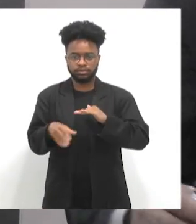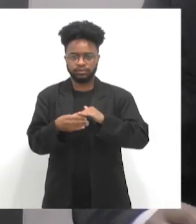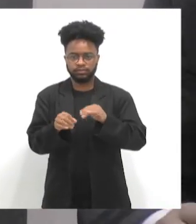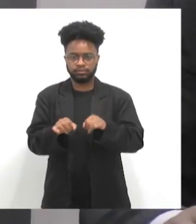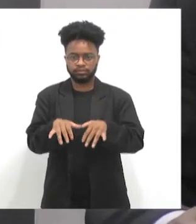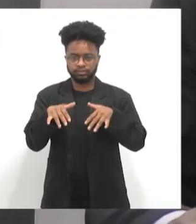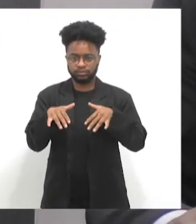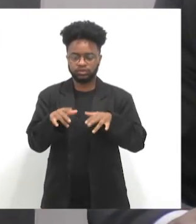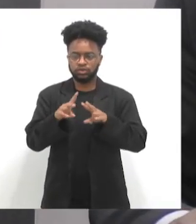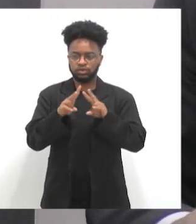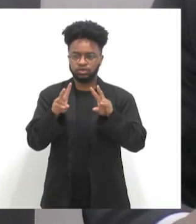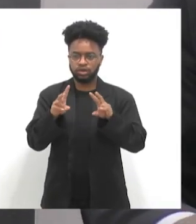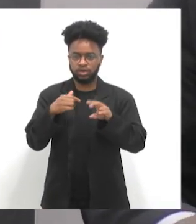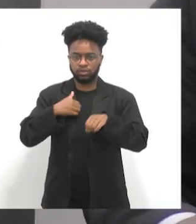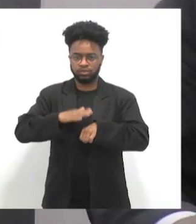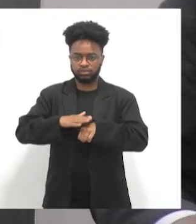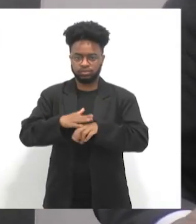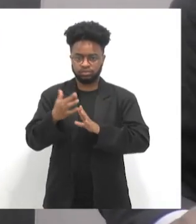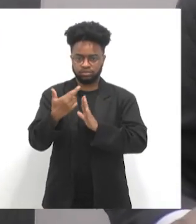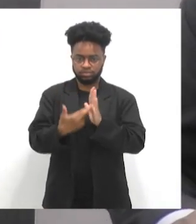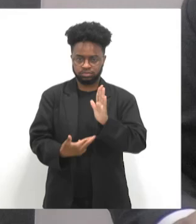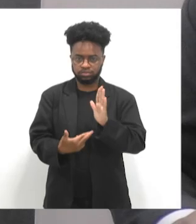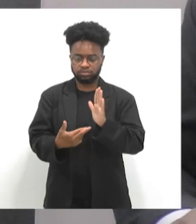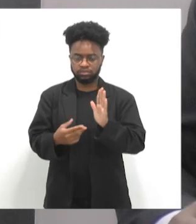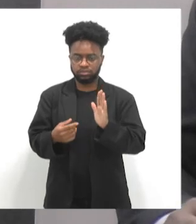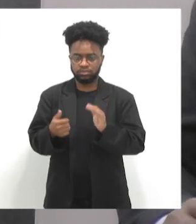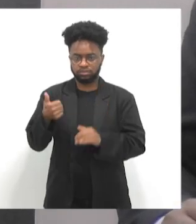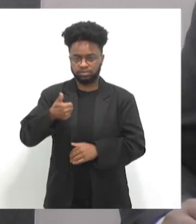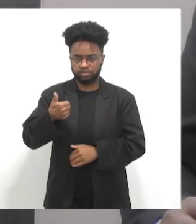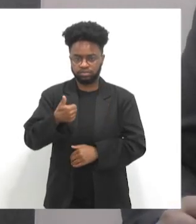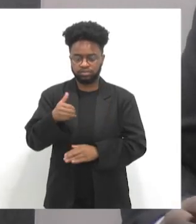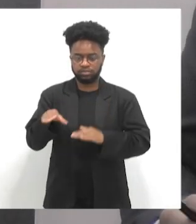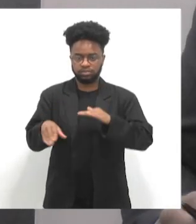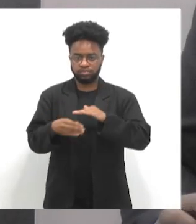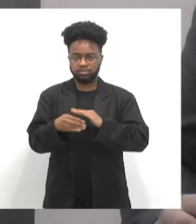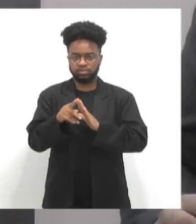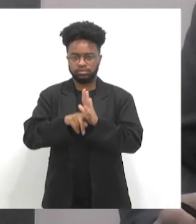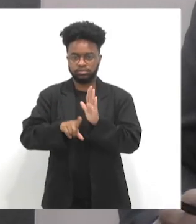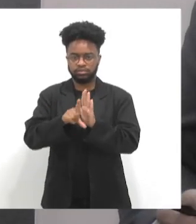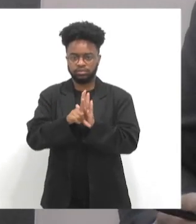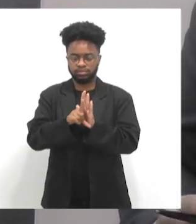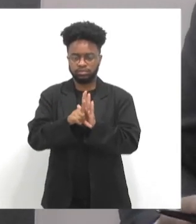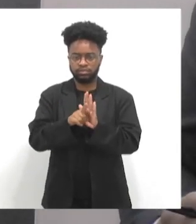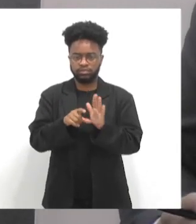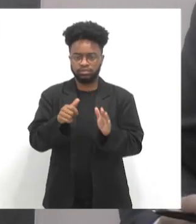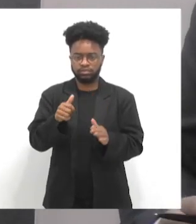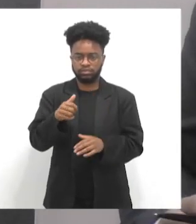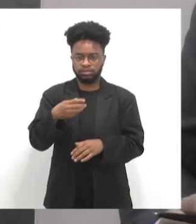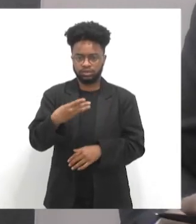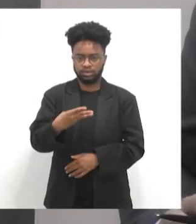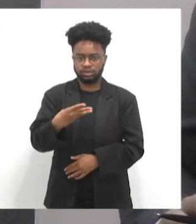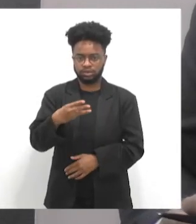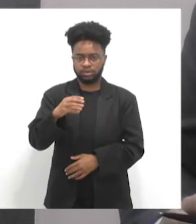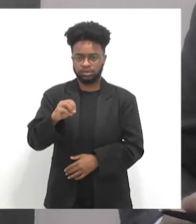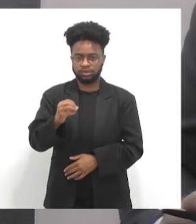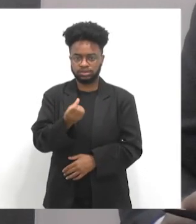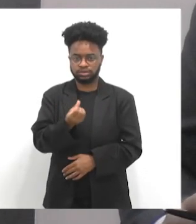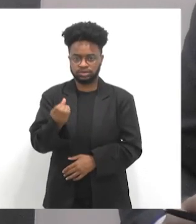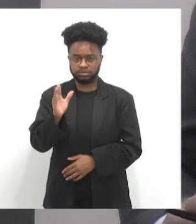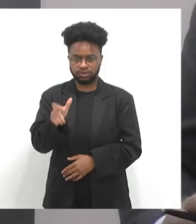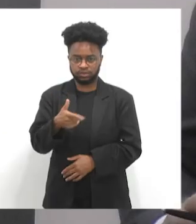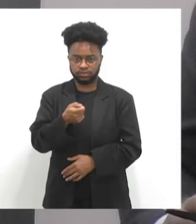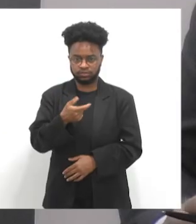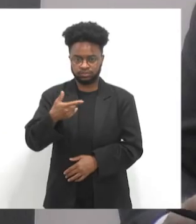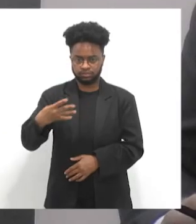plenário, sob minha relatoria. O item 1 da pauta, emendas ao projeto de lei número 3.066 de 2024,